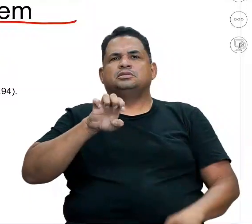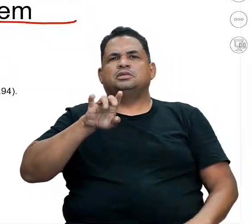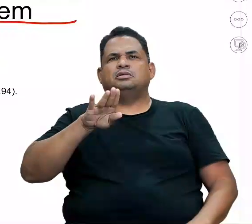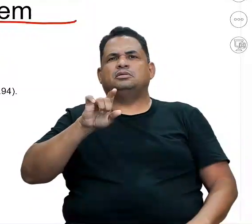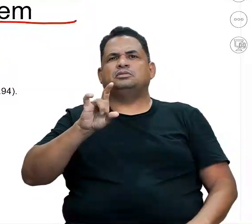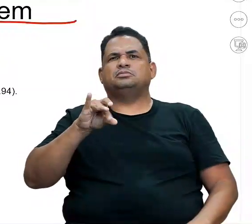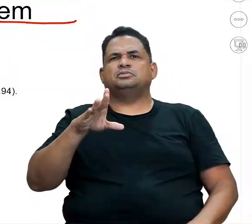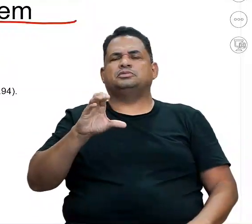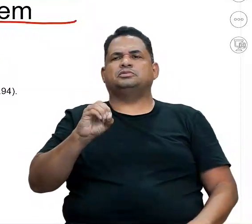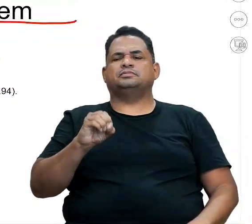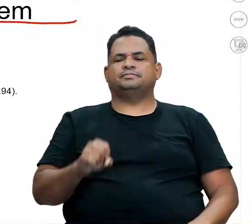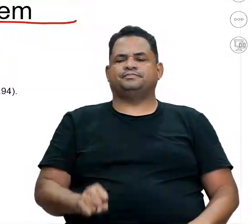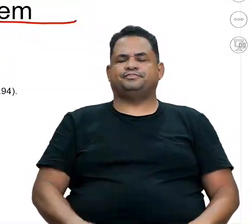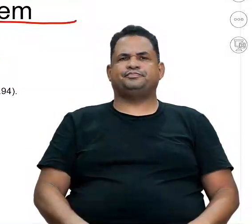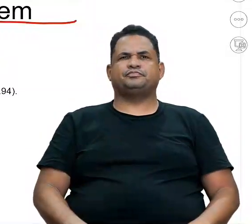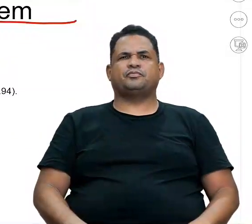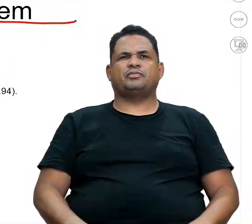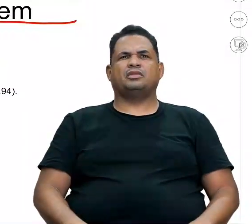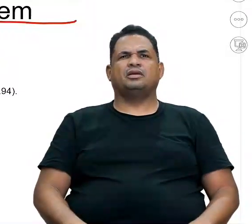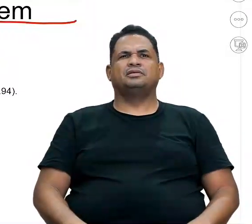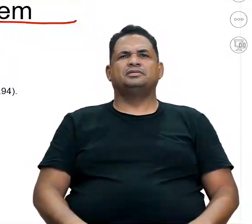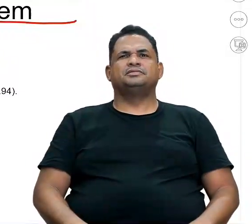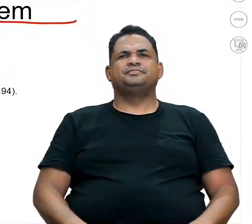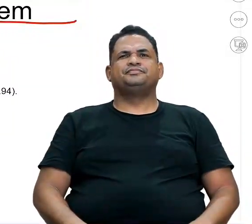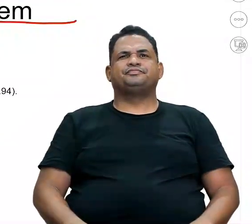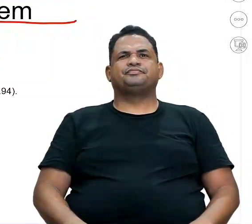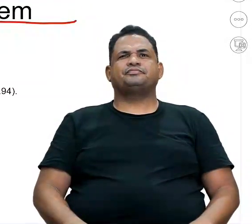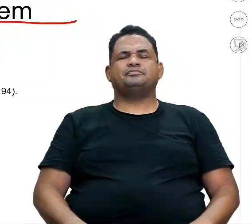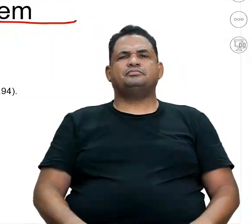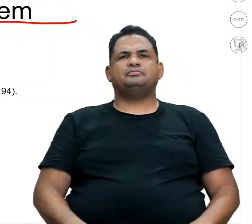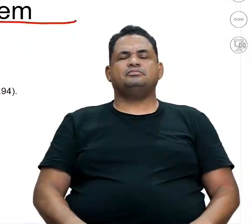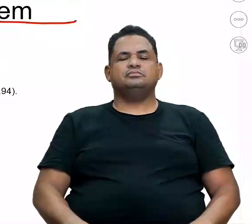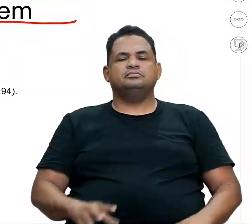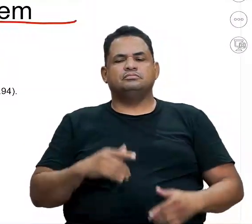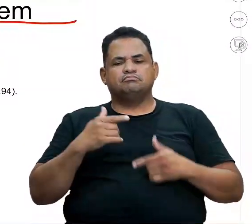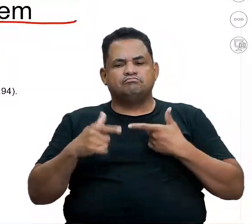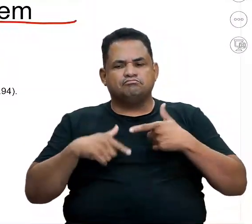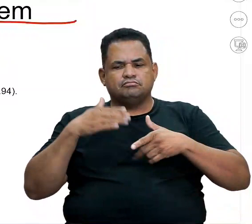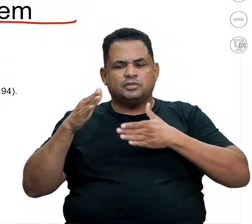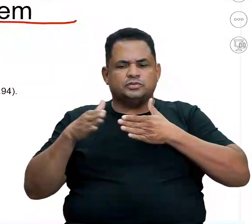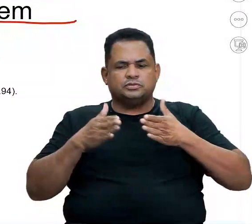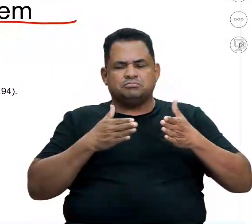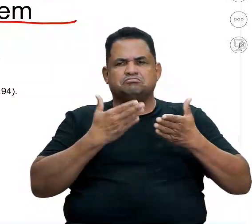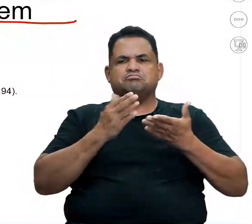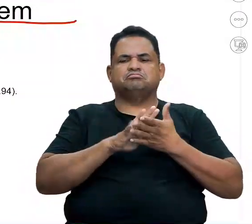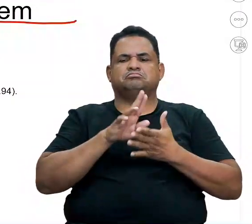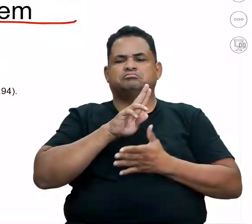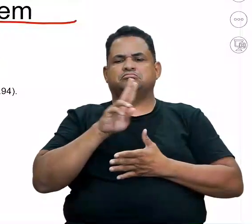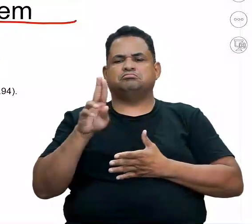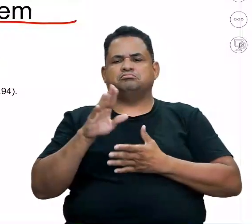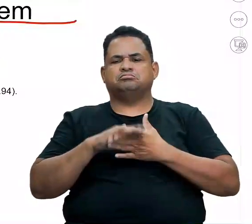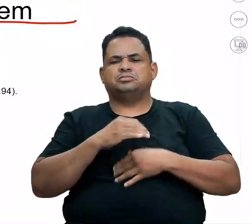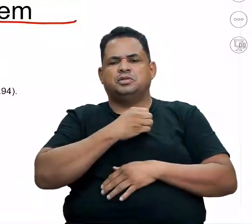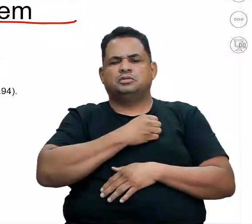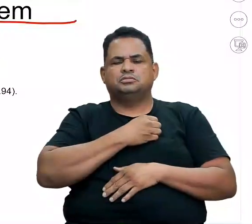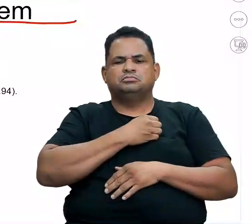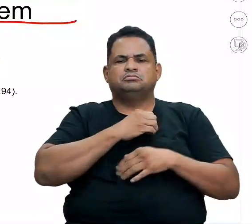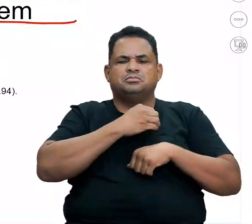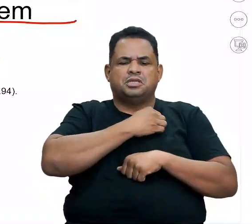né? Que vão dando margem a essas reproduções com nomes de discriminação, de